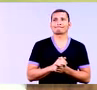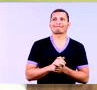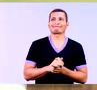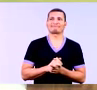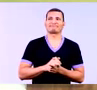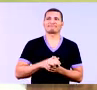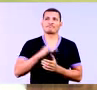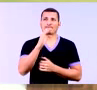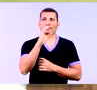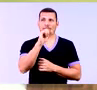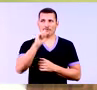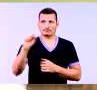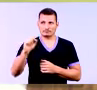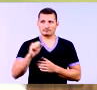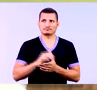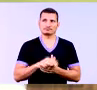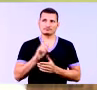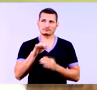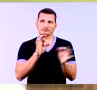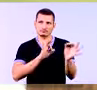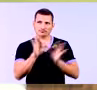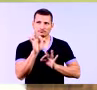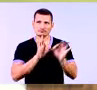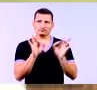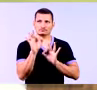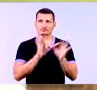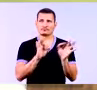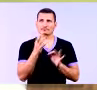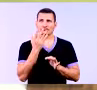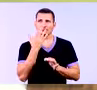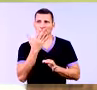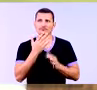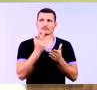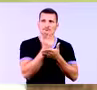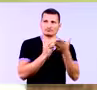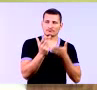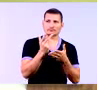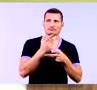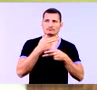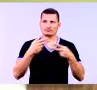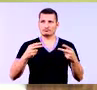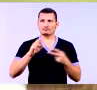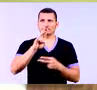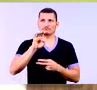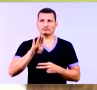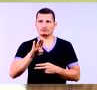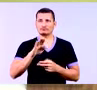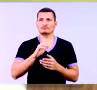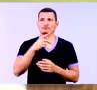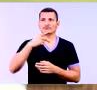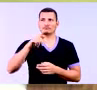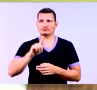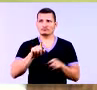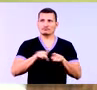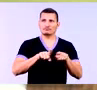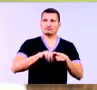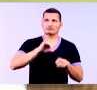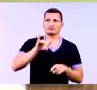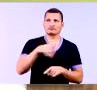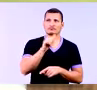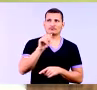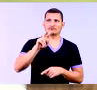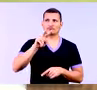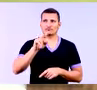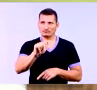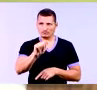estilo CSS, que serve para a gente fazer o layout da página web, também o JavaScript e o